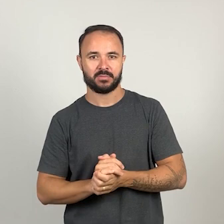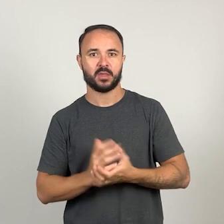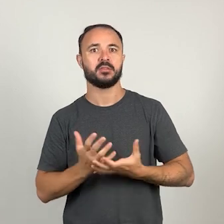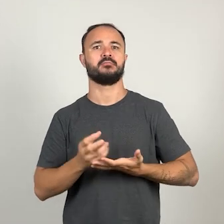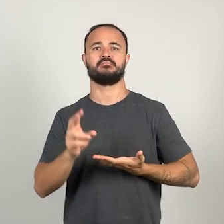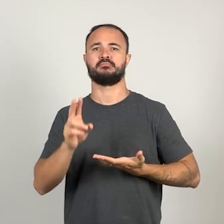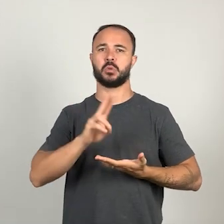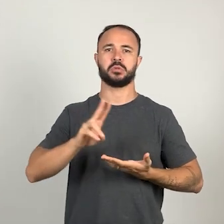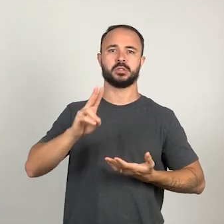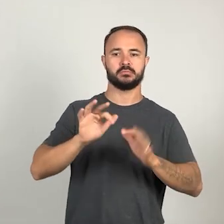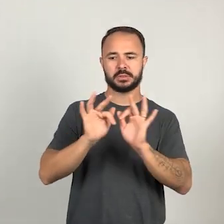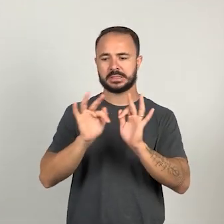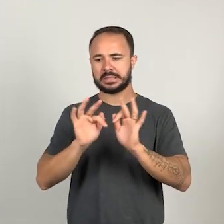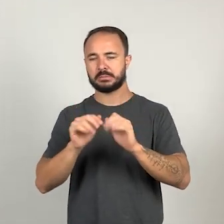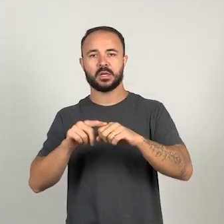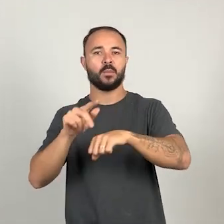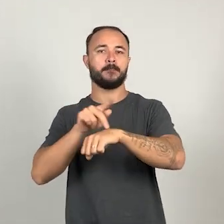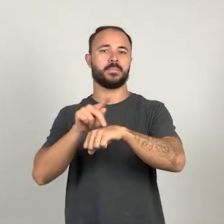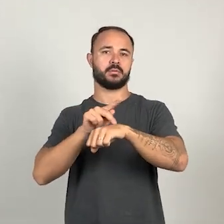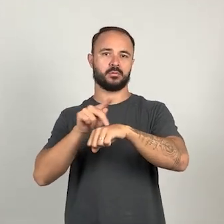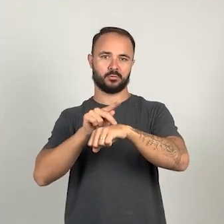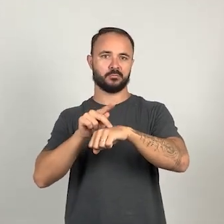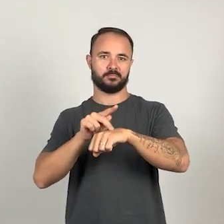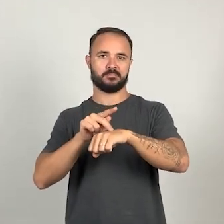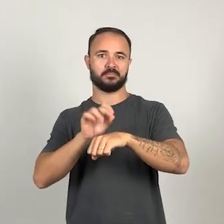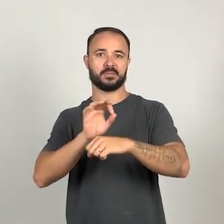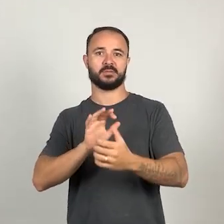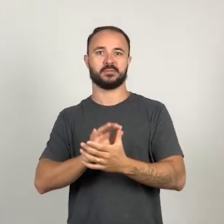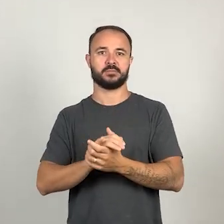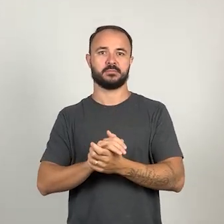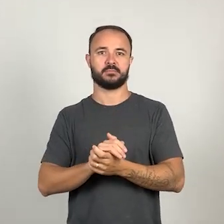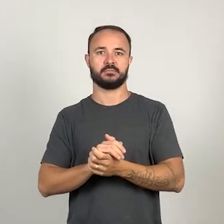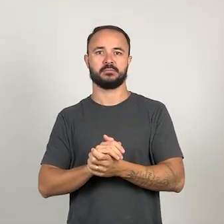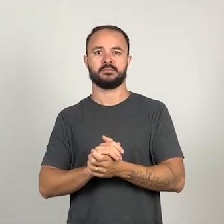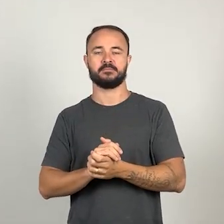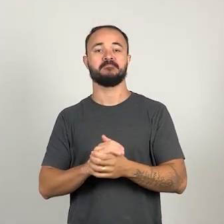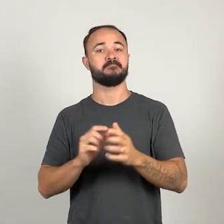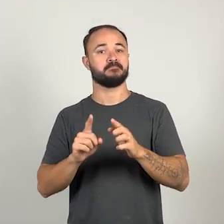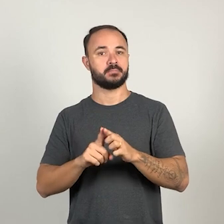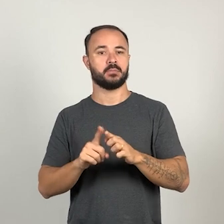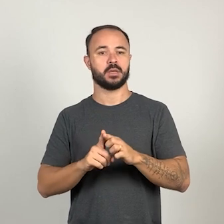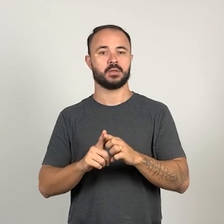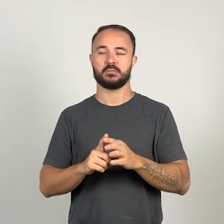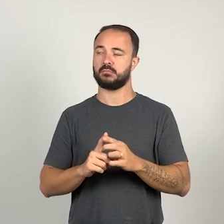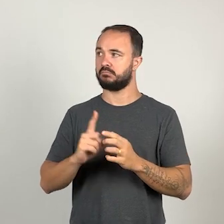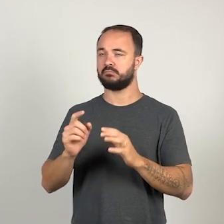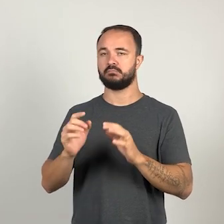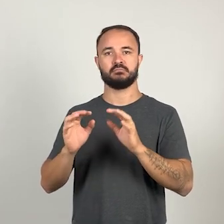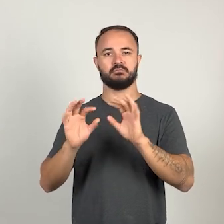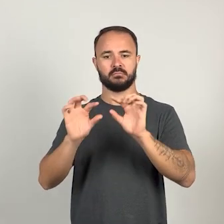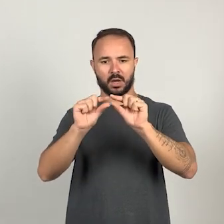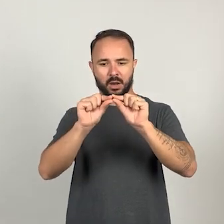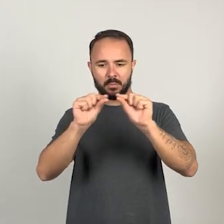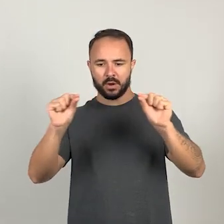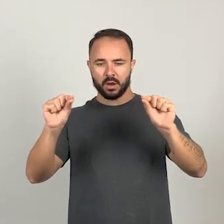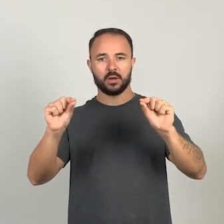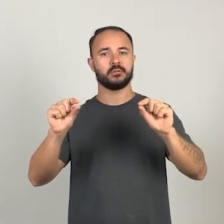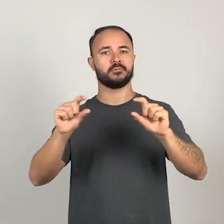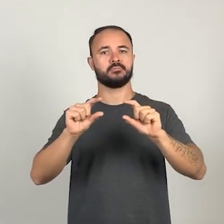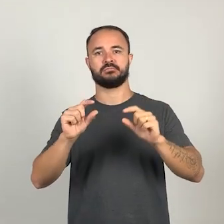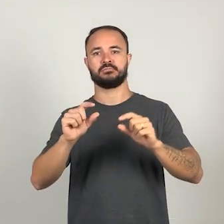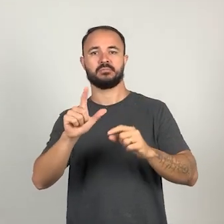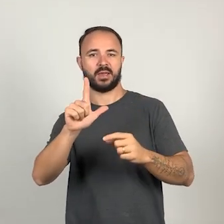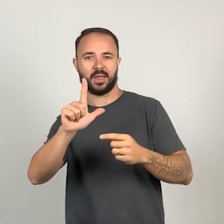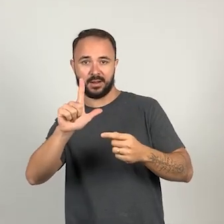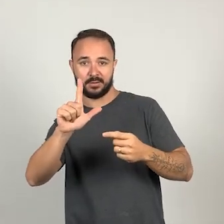simples, pinos pretos simples, e as barras anguladas no formato de L e as barras